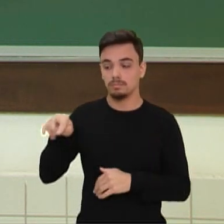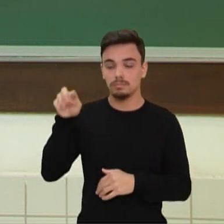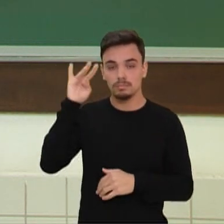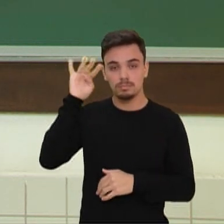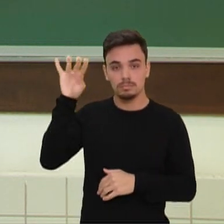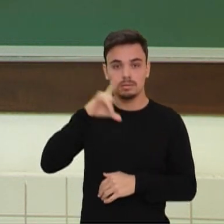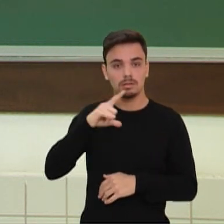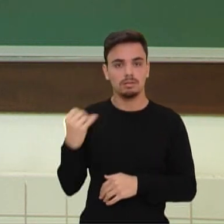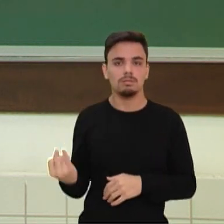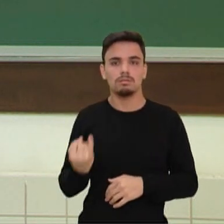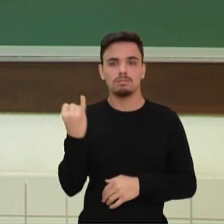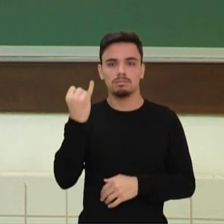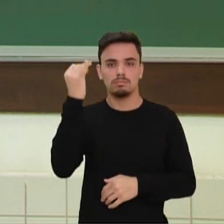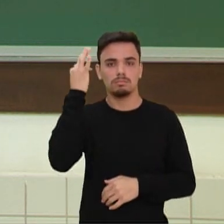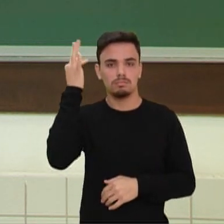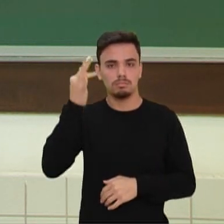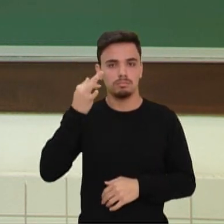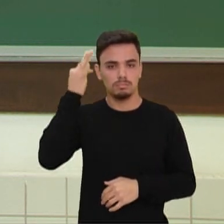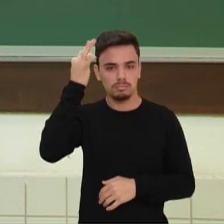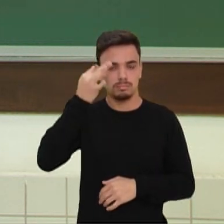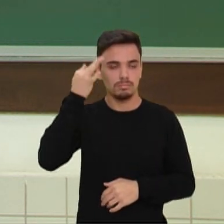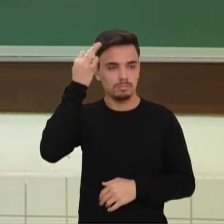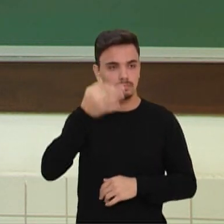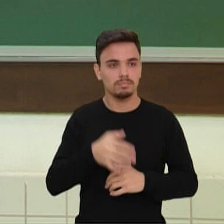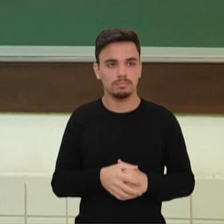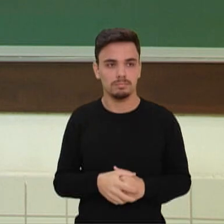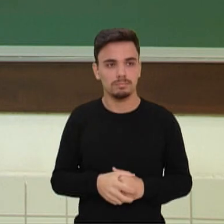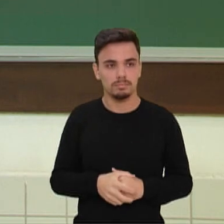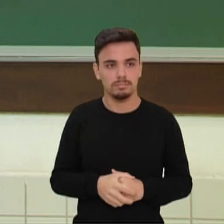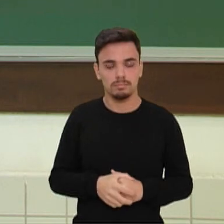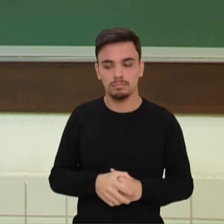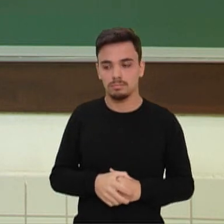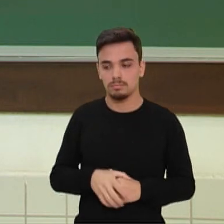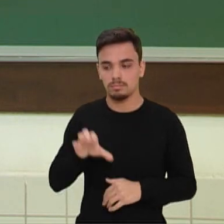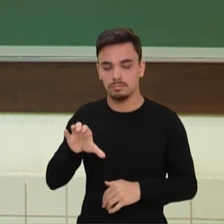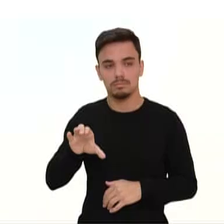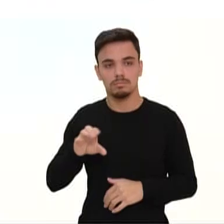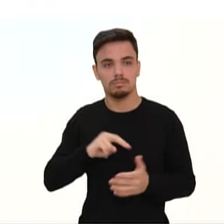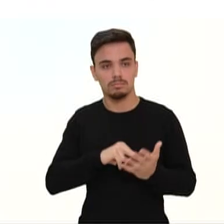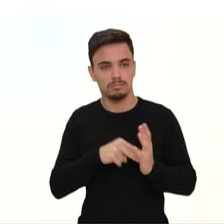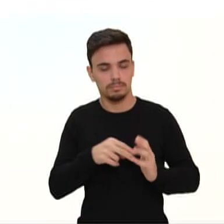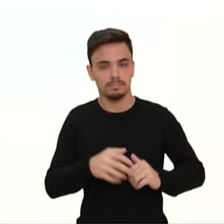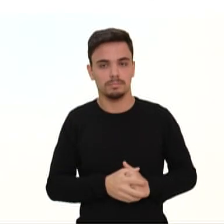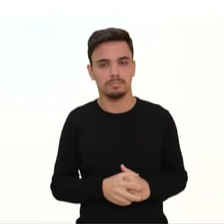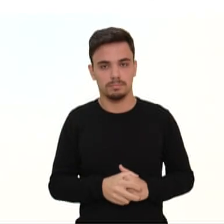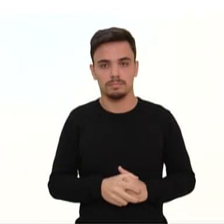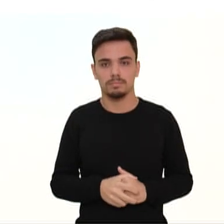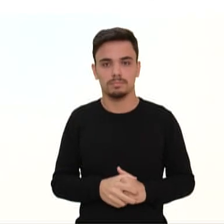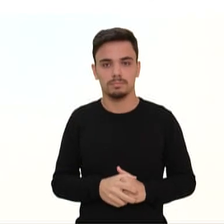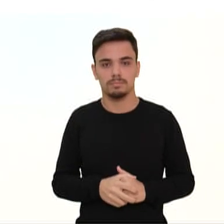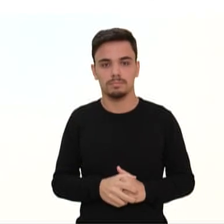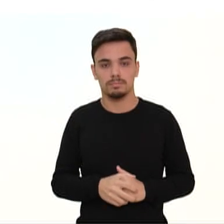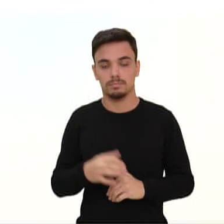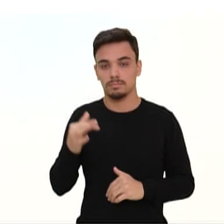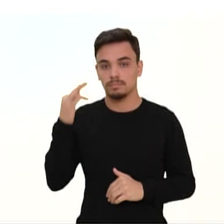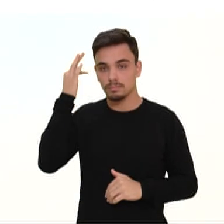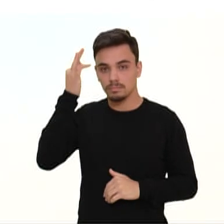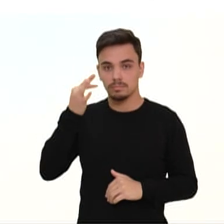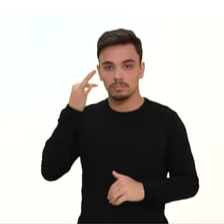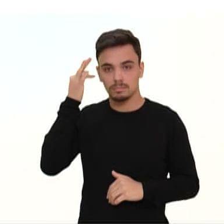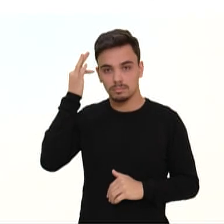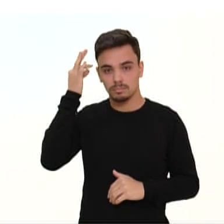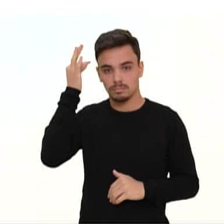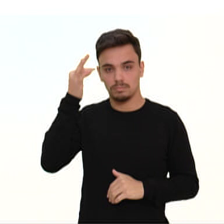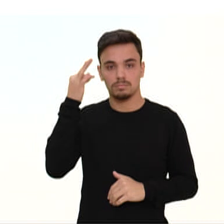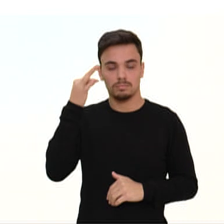tem importância filosófica, tá bom? Isso que a gente pode dizer. A teoria que